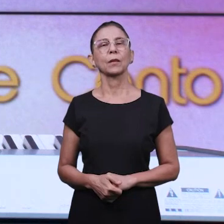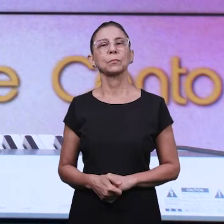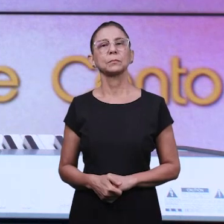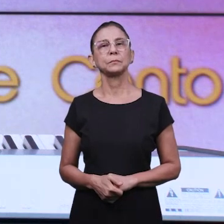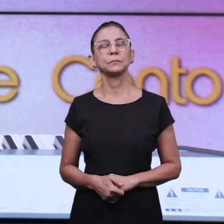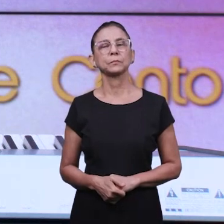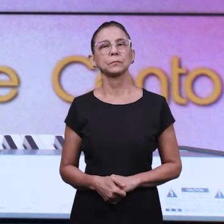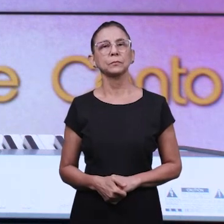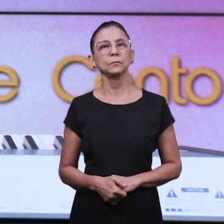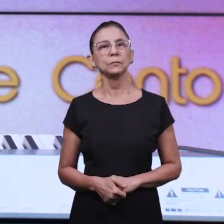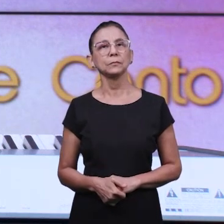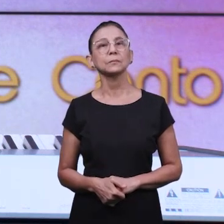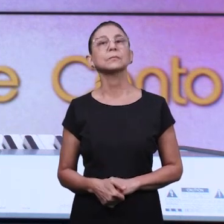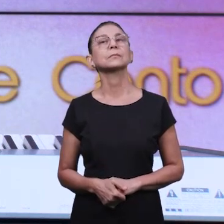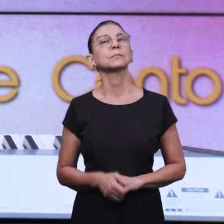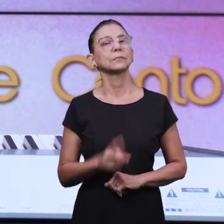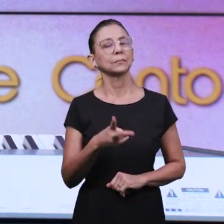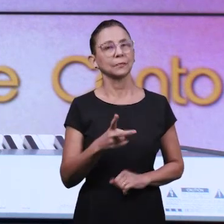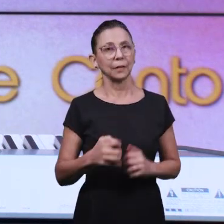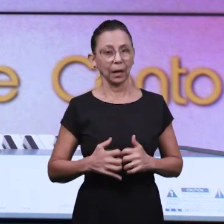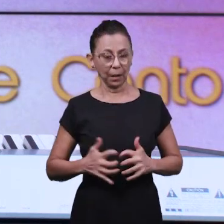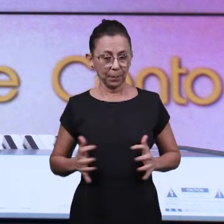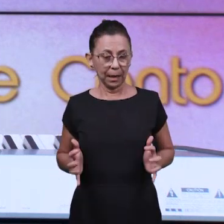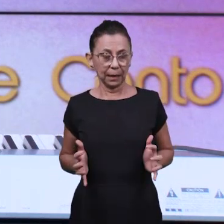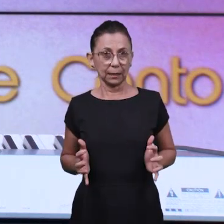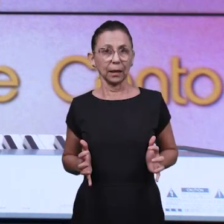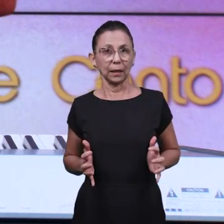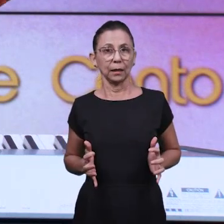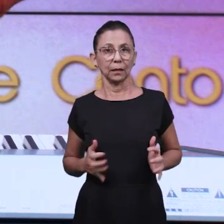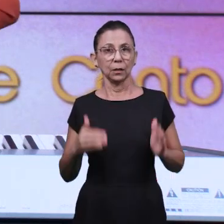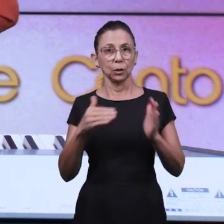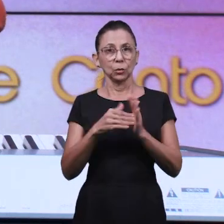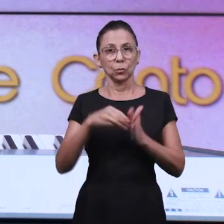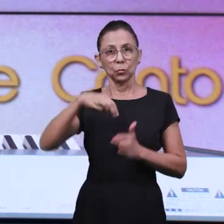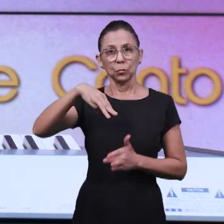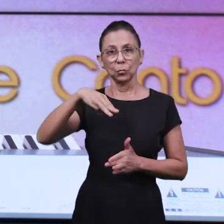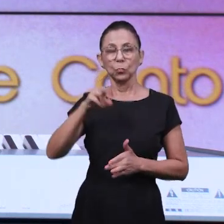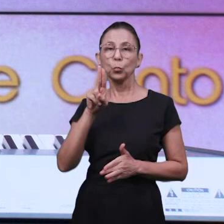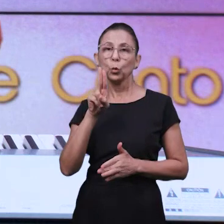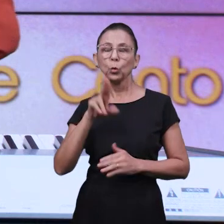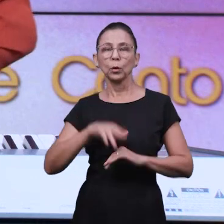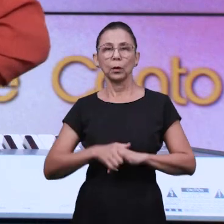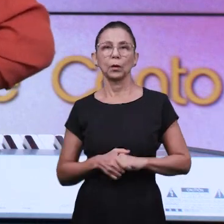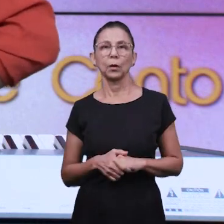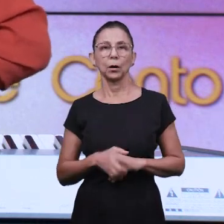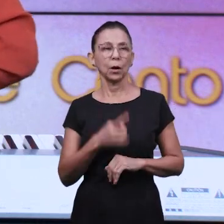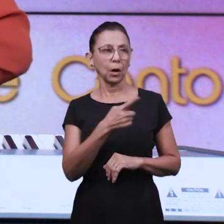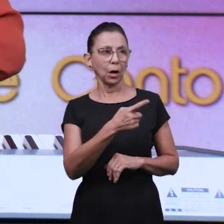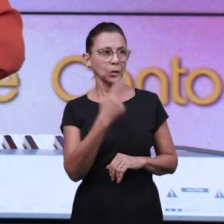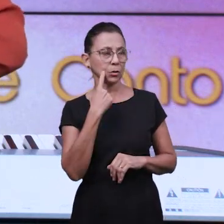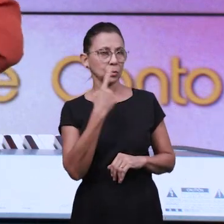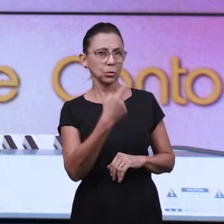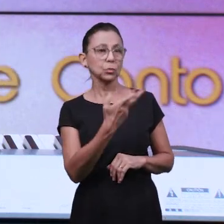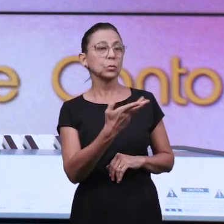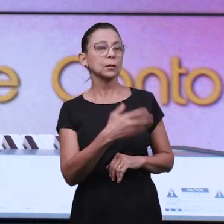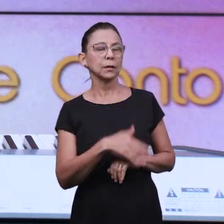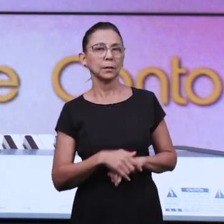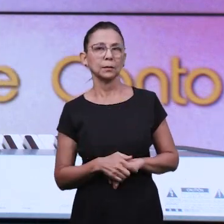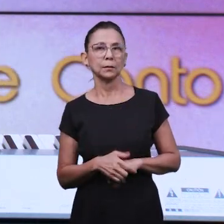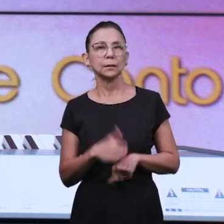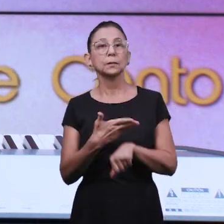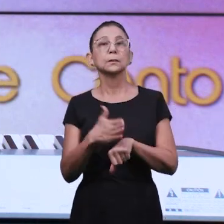E no último U, eu ainda estou com essa estrutura aberta. Vamos testar com a Jordânia? Jordânia, o